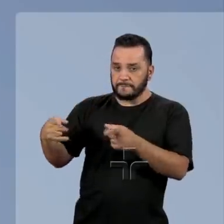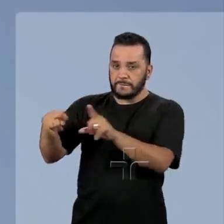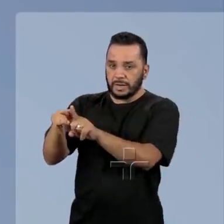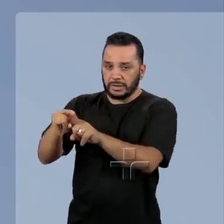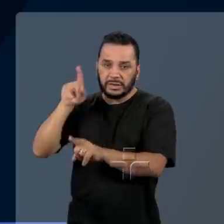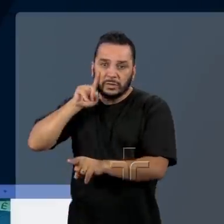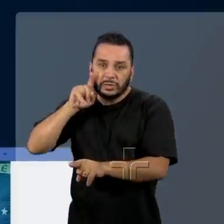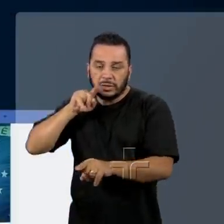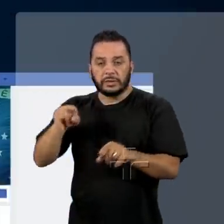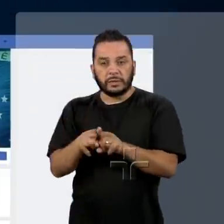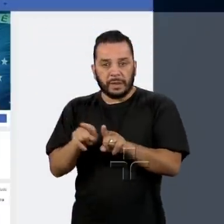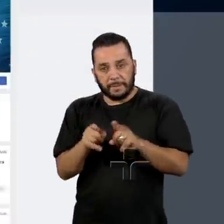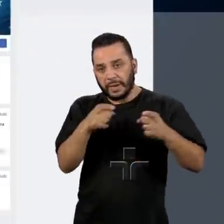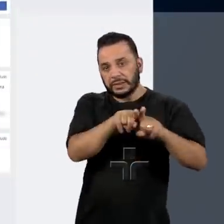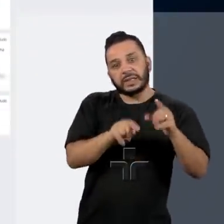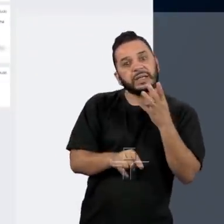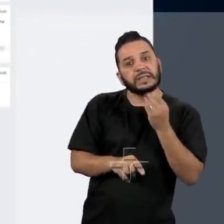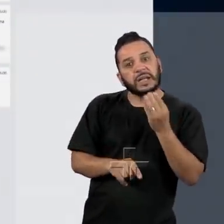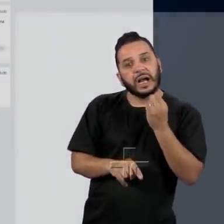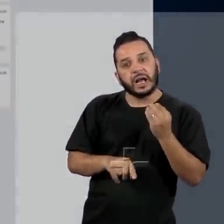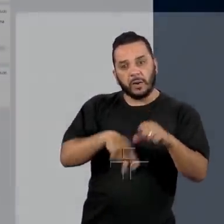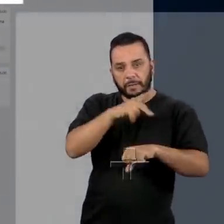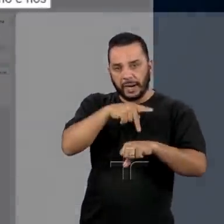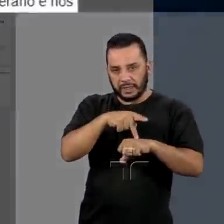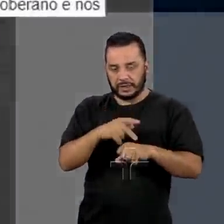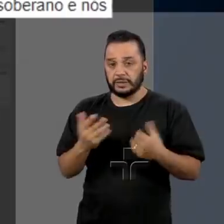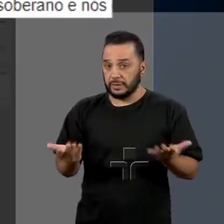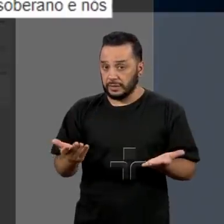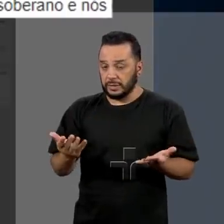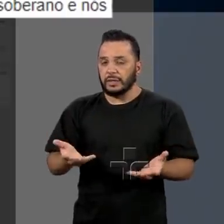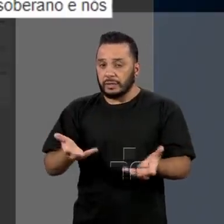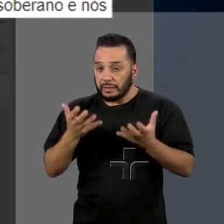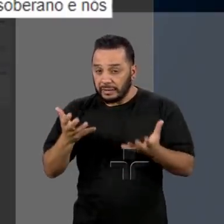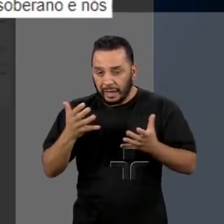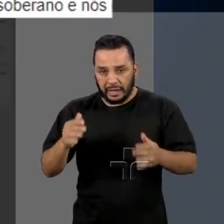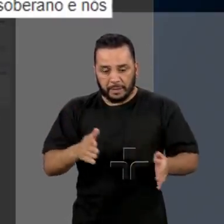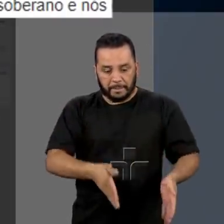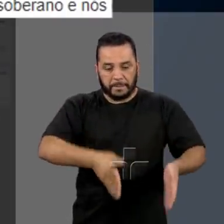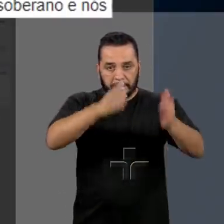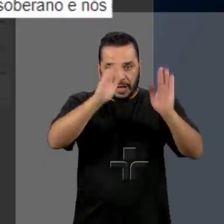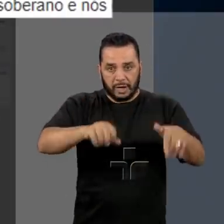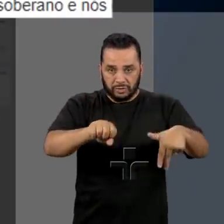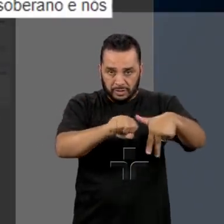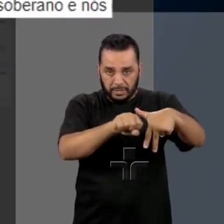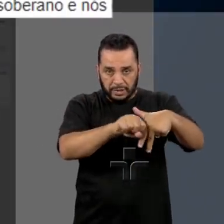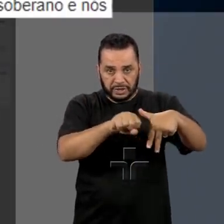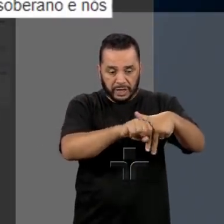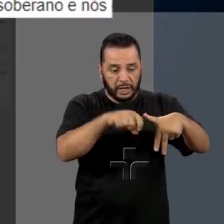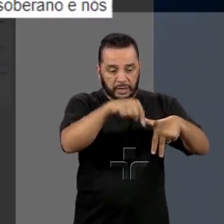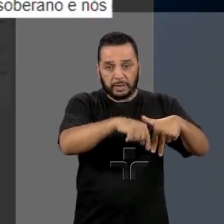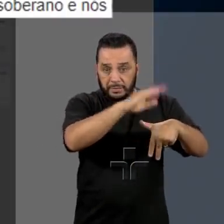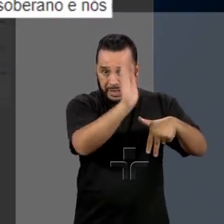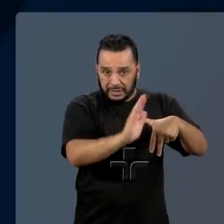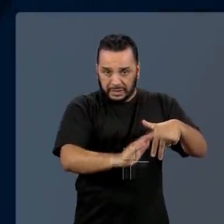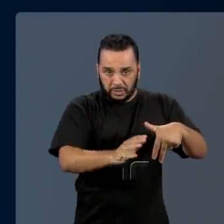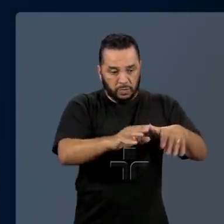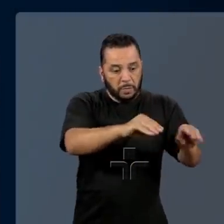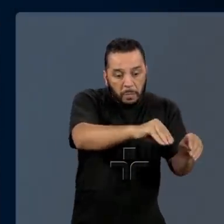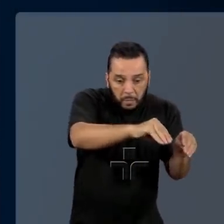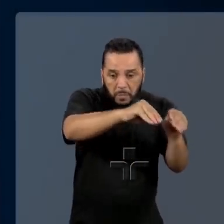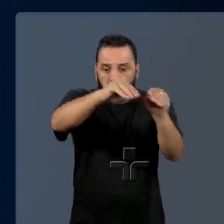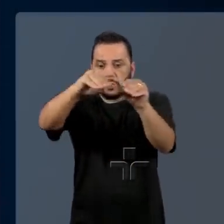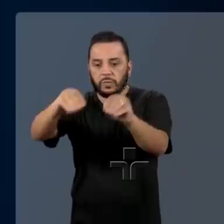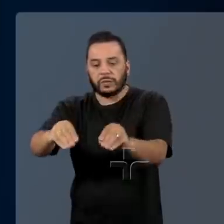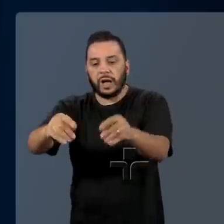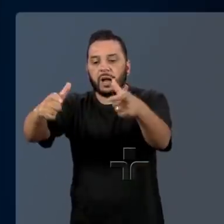e de Israel. Hoje, numa rede social, ele diz que pretende transferir a embaixada brasileira de Tel Aviv para Jerusalém. A